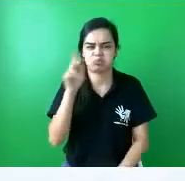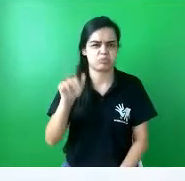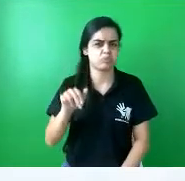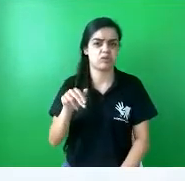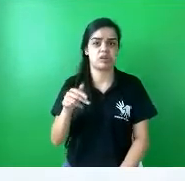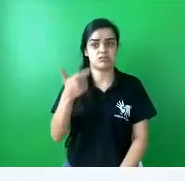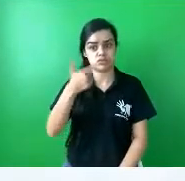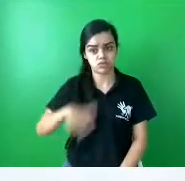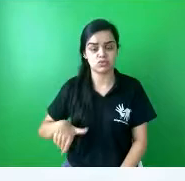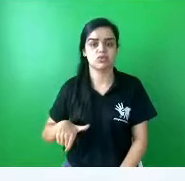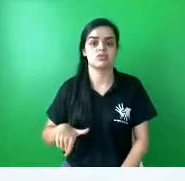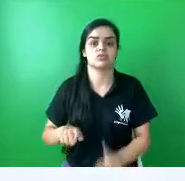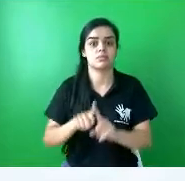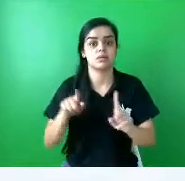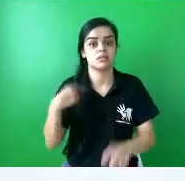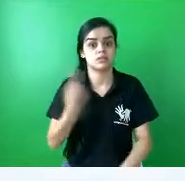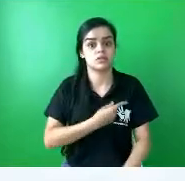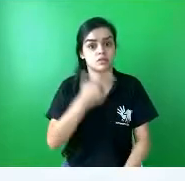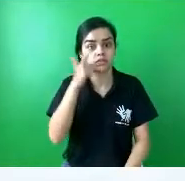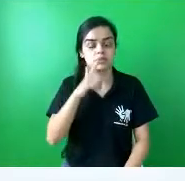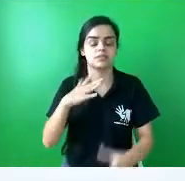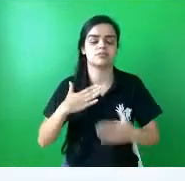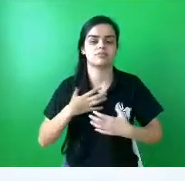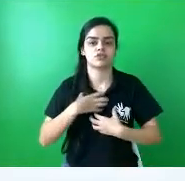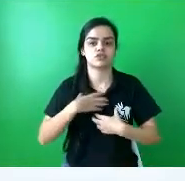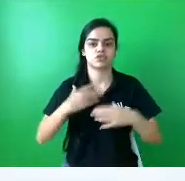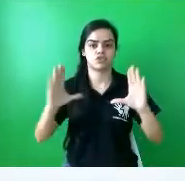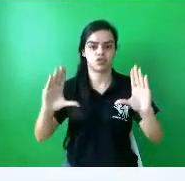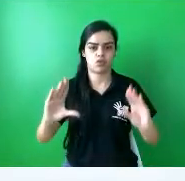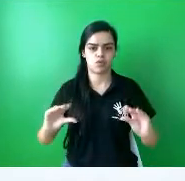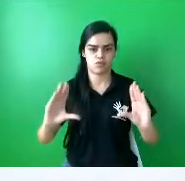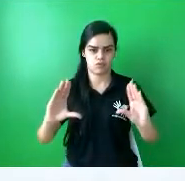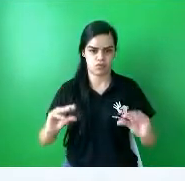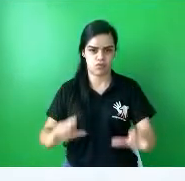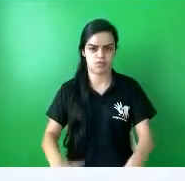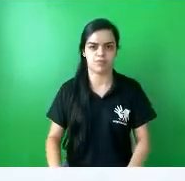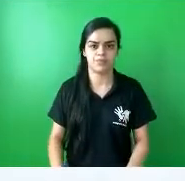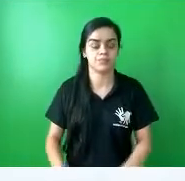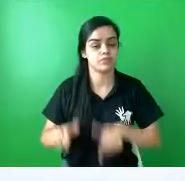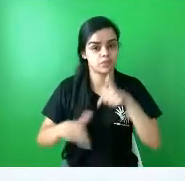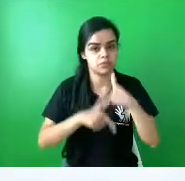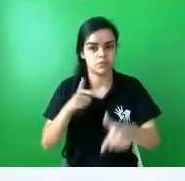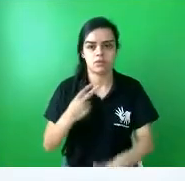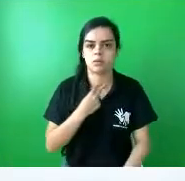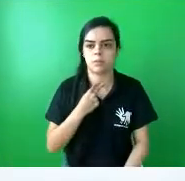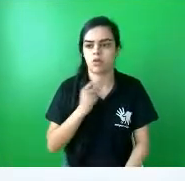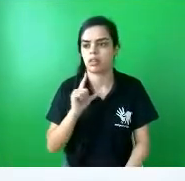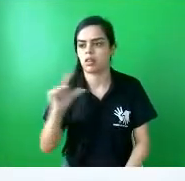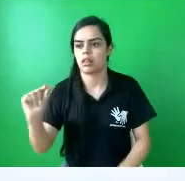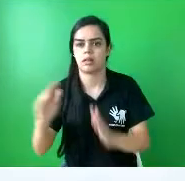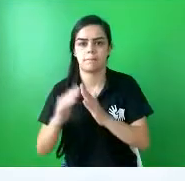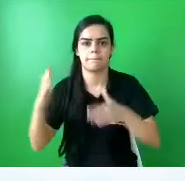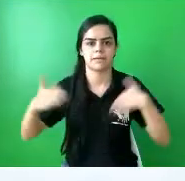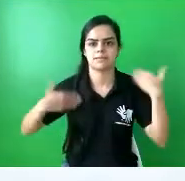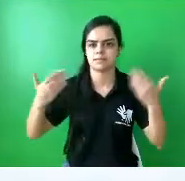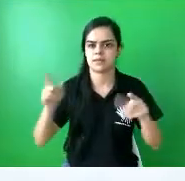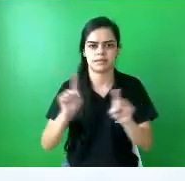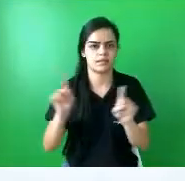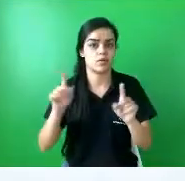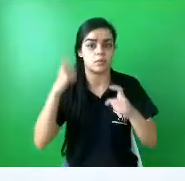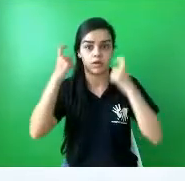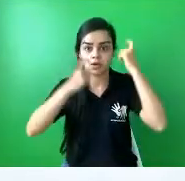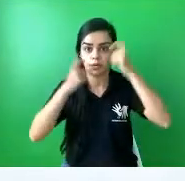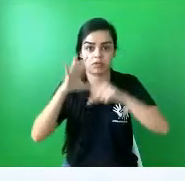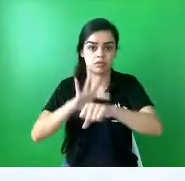assim, um novo normal, onde a gente consiga se sentir confortável. O trabalhador não pode sair de casa para passear e ficar preocupado